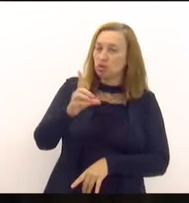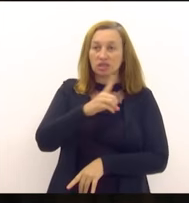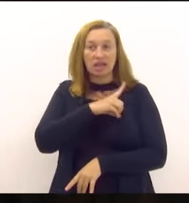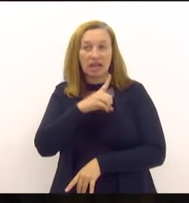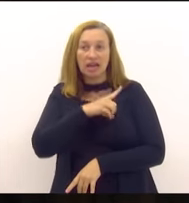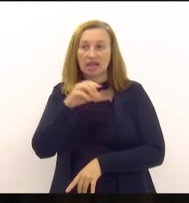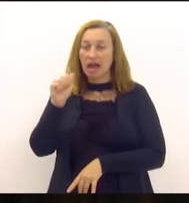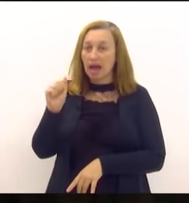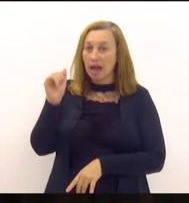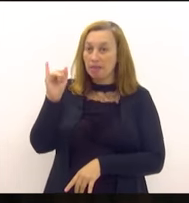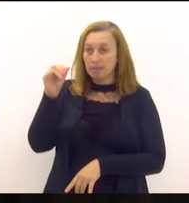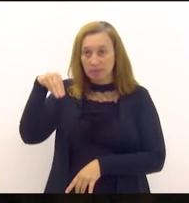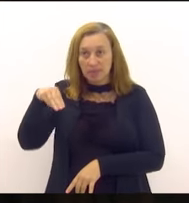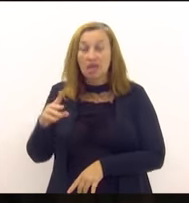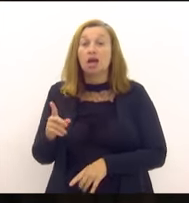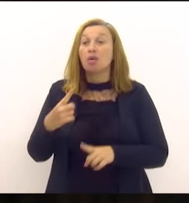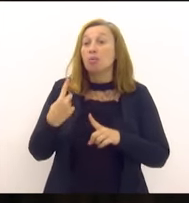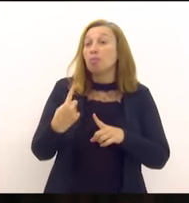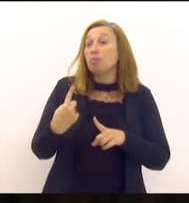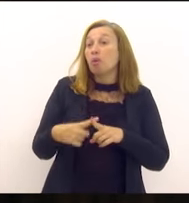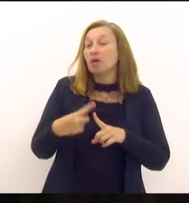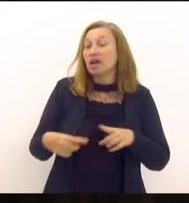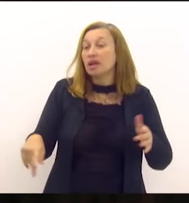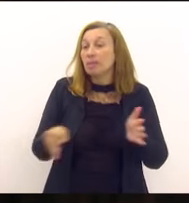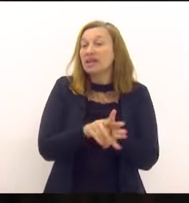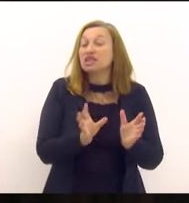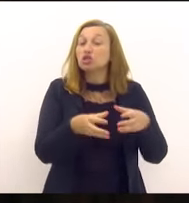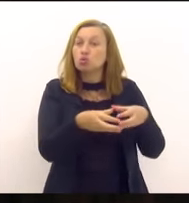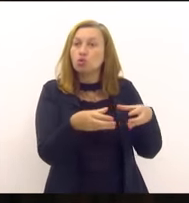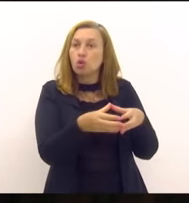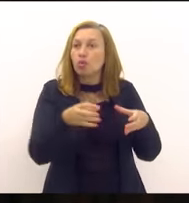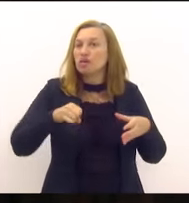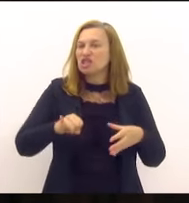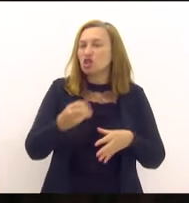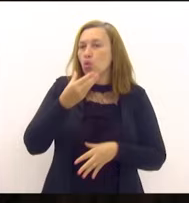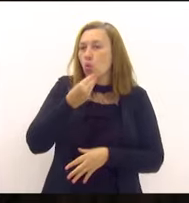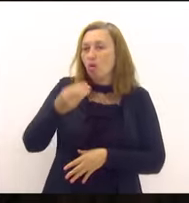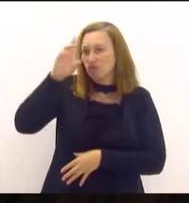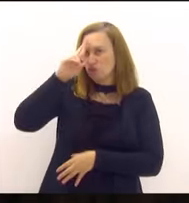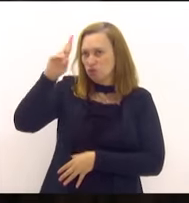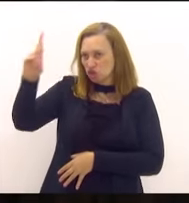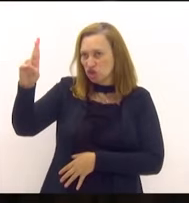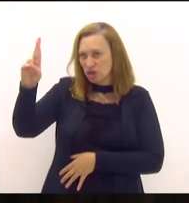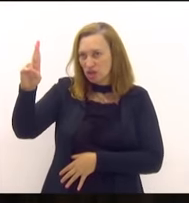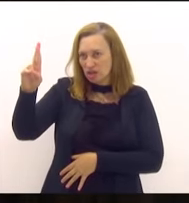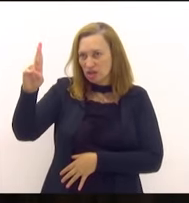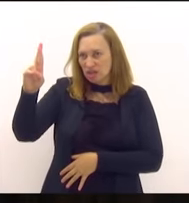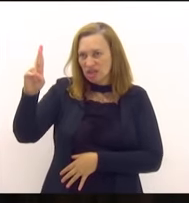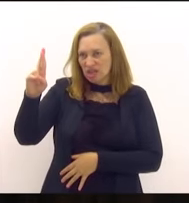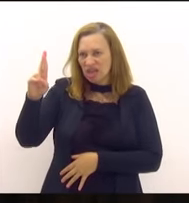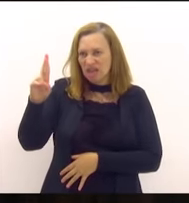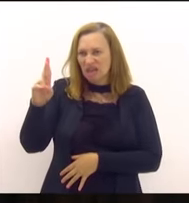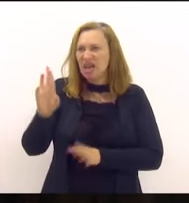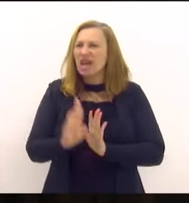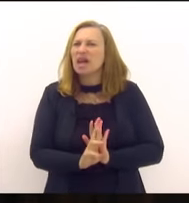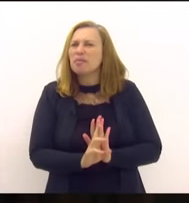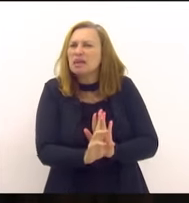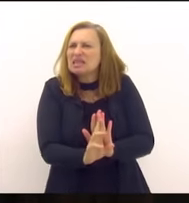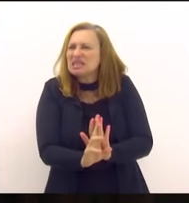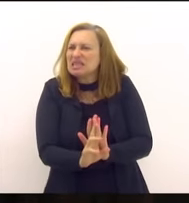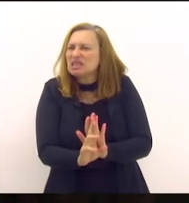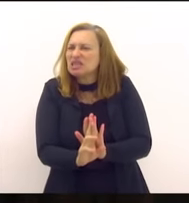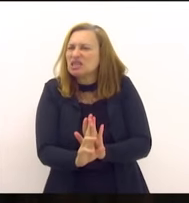Amin, porque é um cara da categoria. Se um cara que foi chefe da representa, não sei, alguma coisa